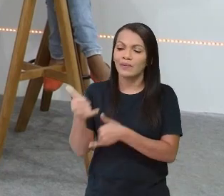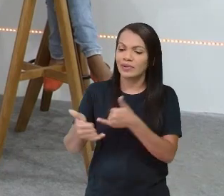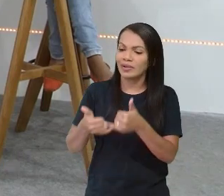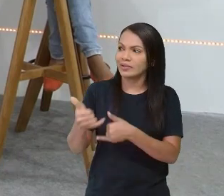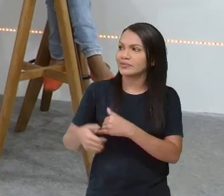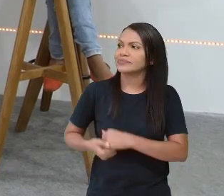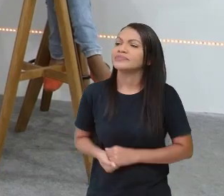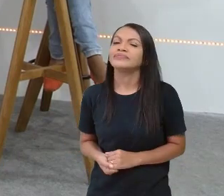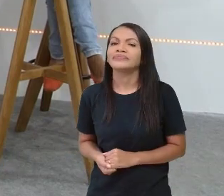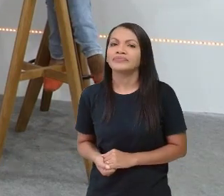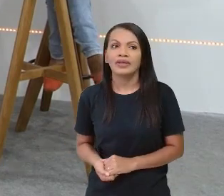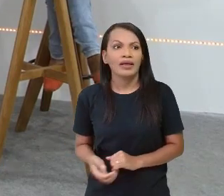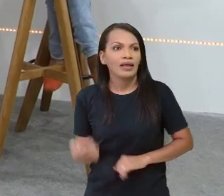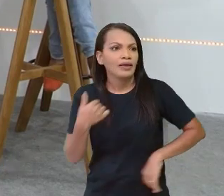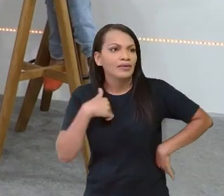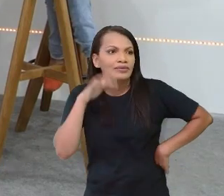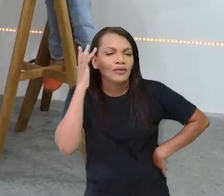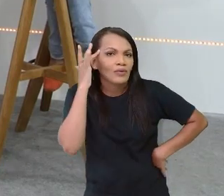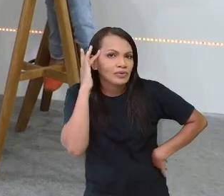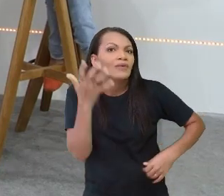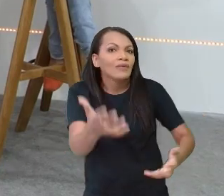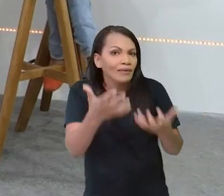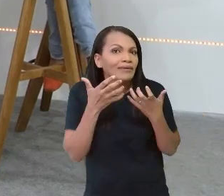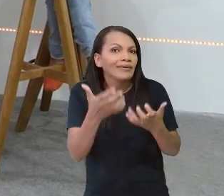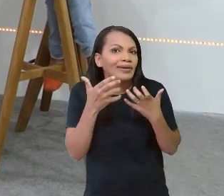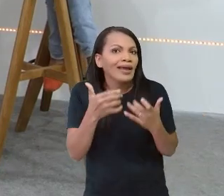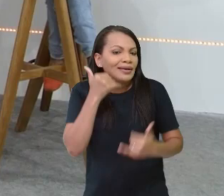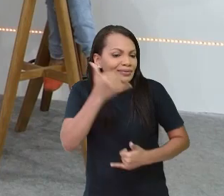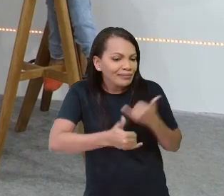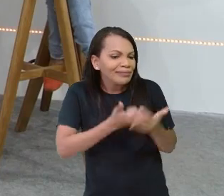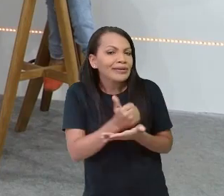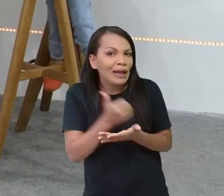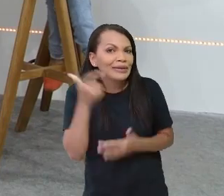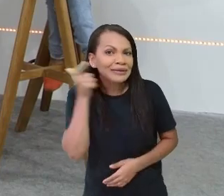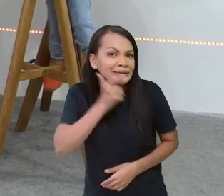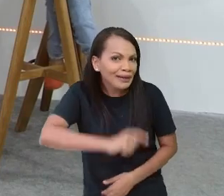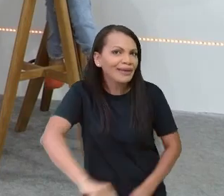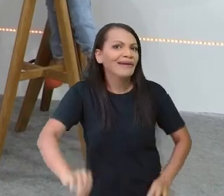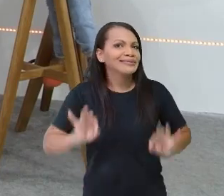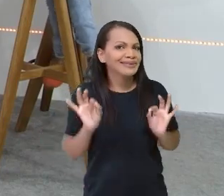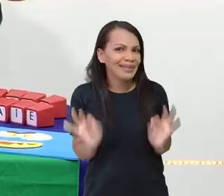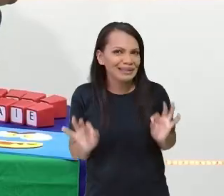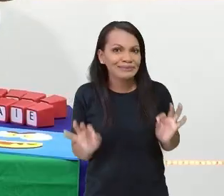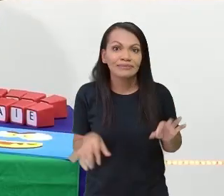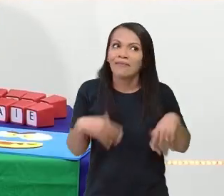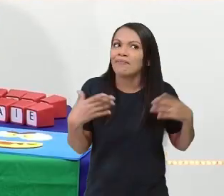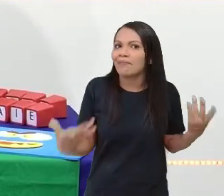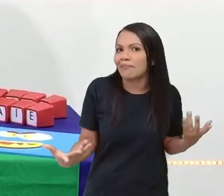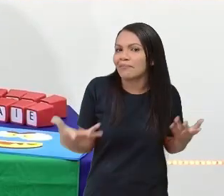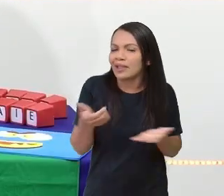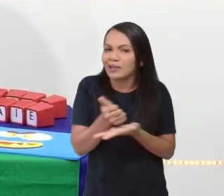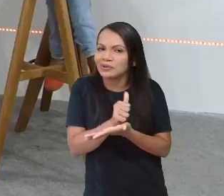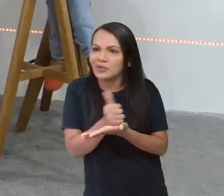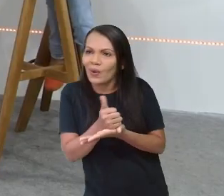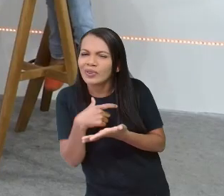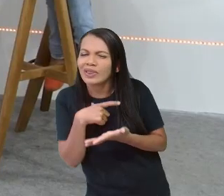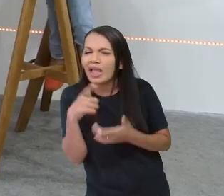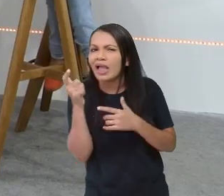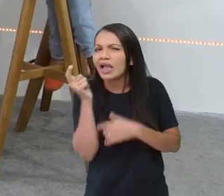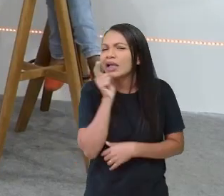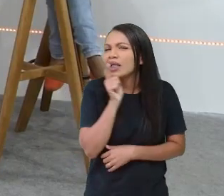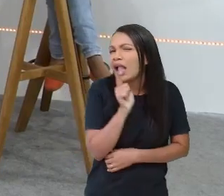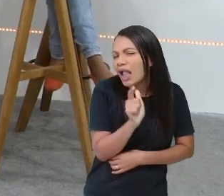Você gosta saber de jogar? Como é que vai ser esse jogo? Quero jogar e quero ganhar, com certeza. Será que é jogo que vai ter